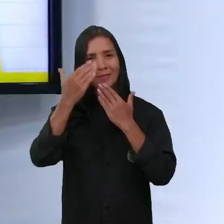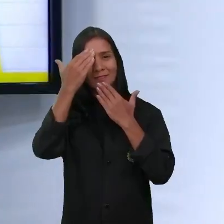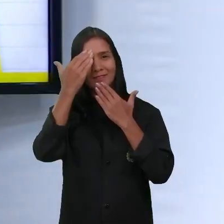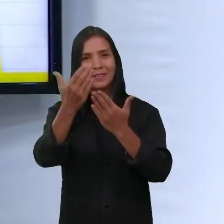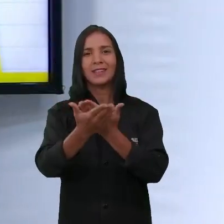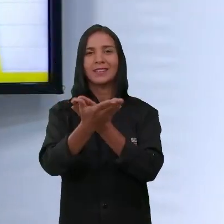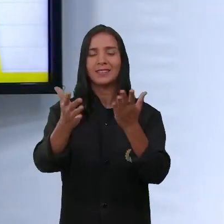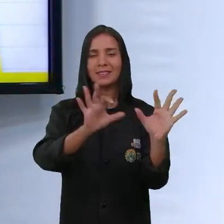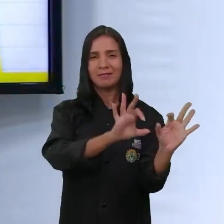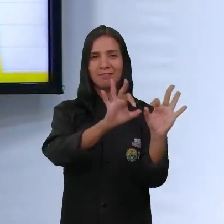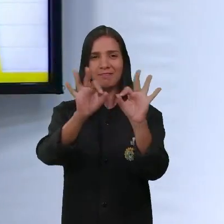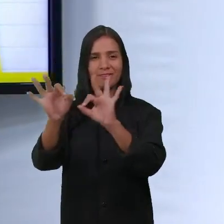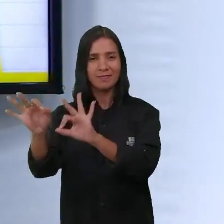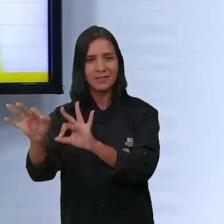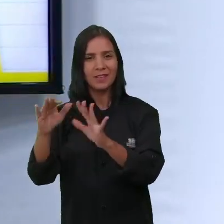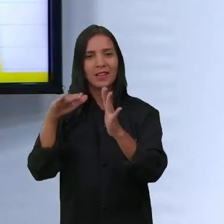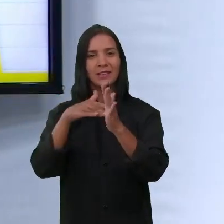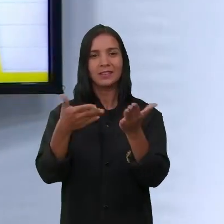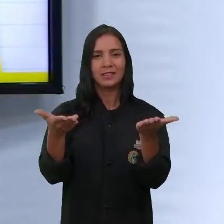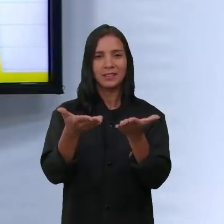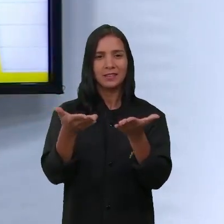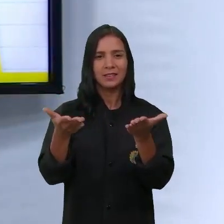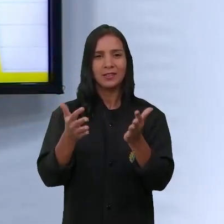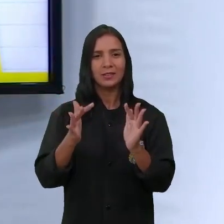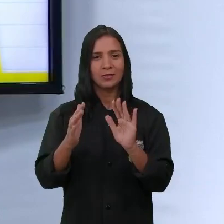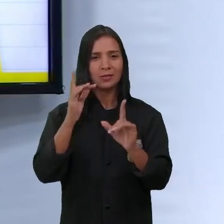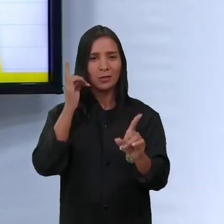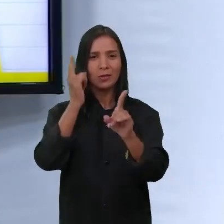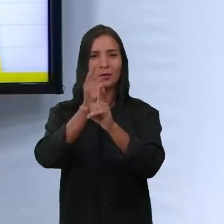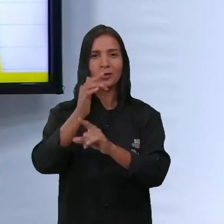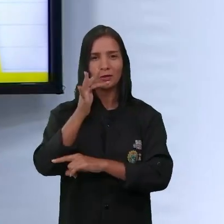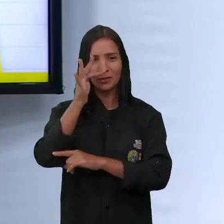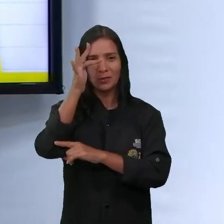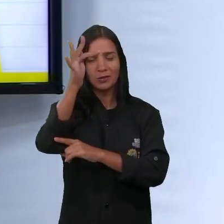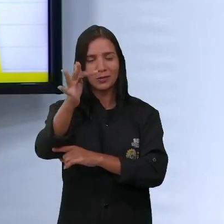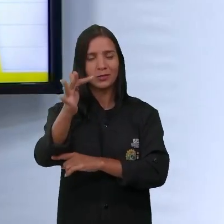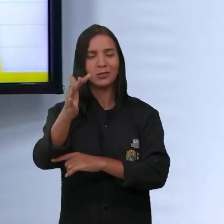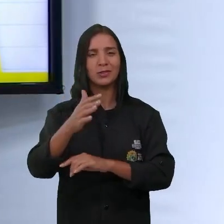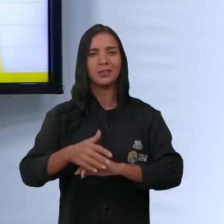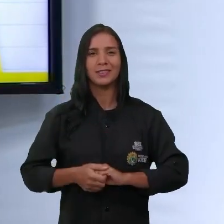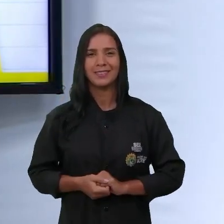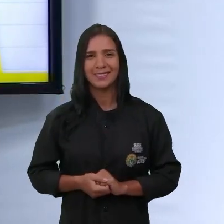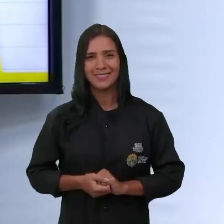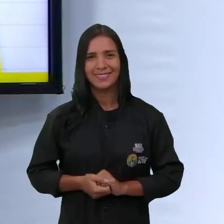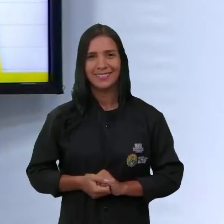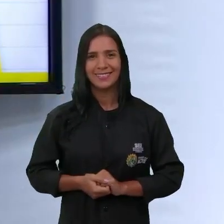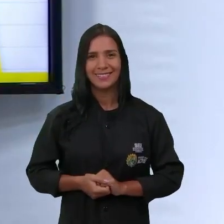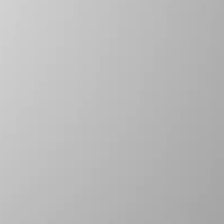acompanhado esta videoaula. Até a próxima videoaula de Sociologia.